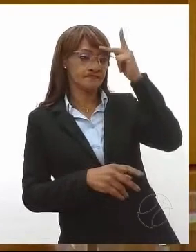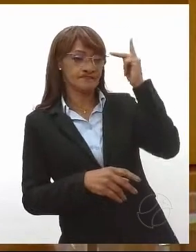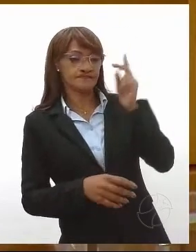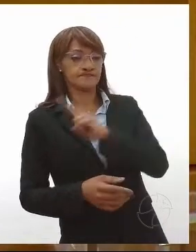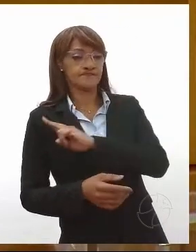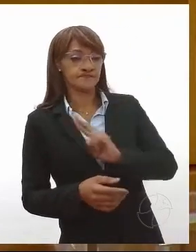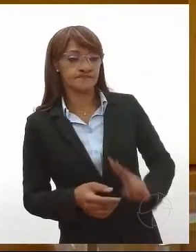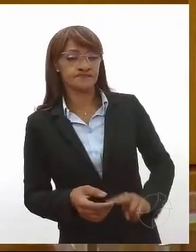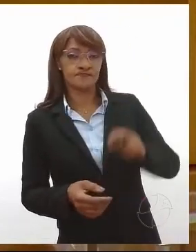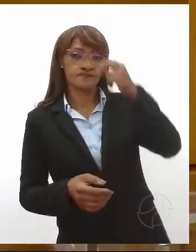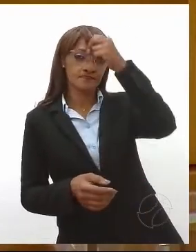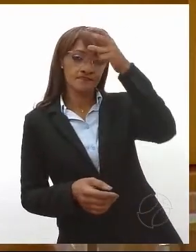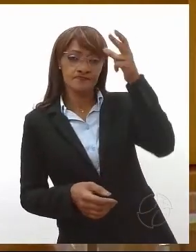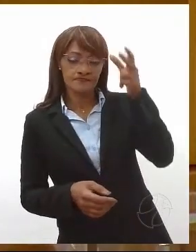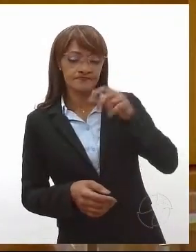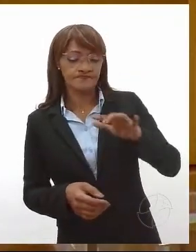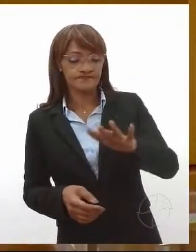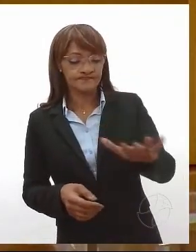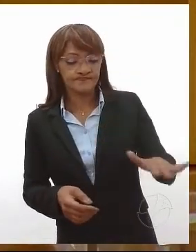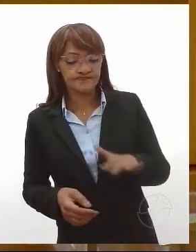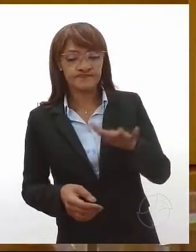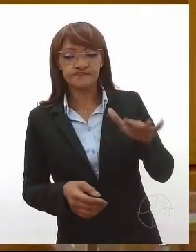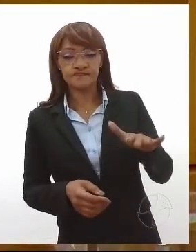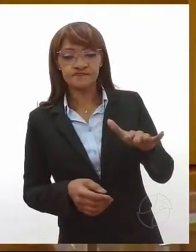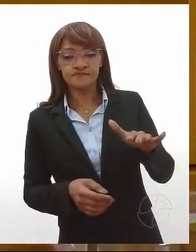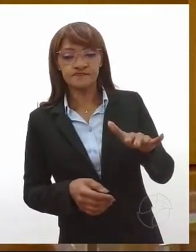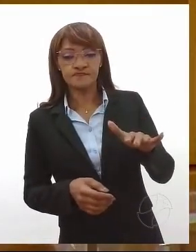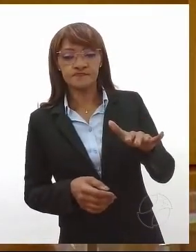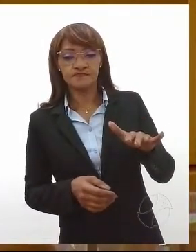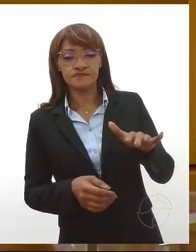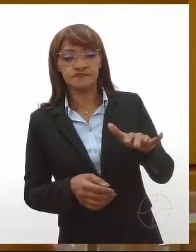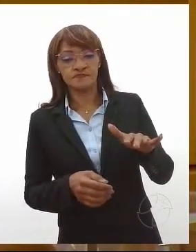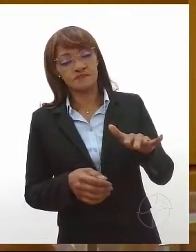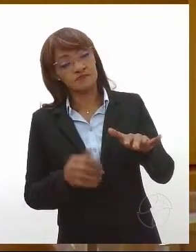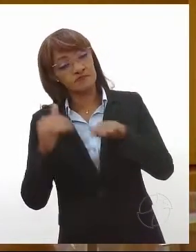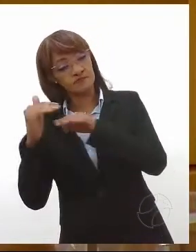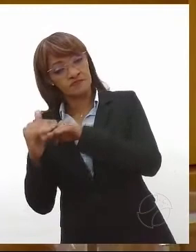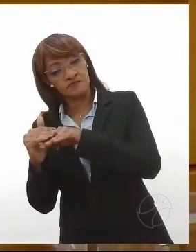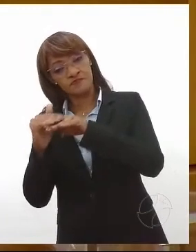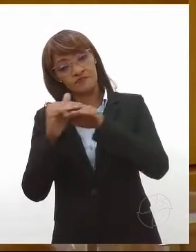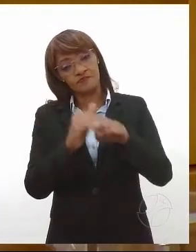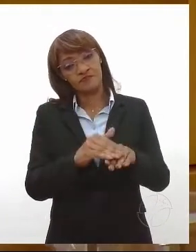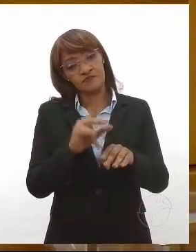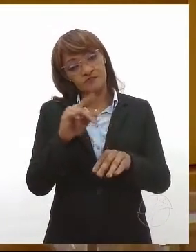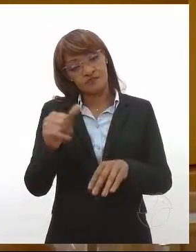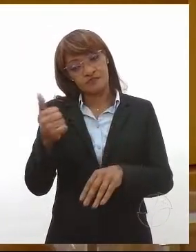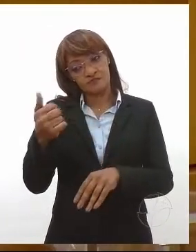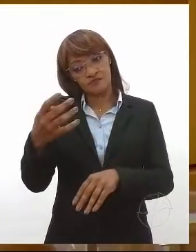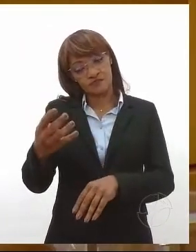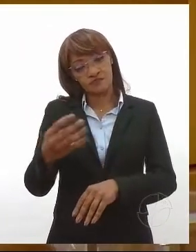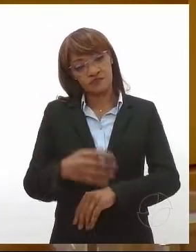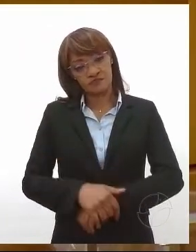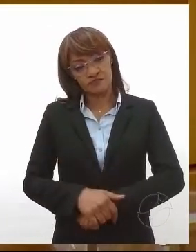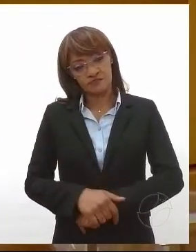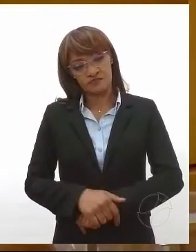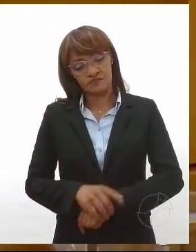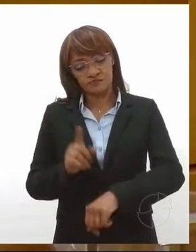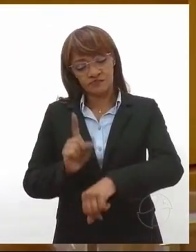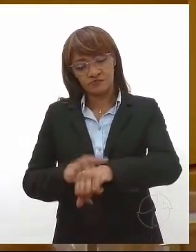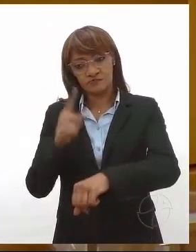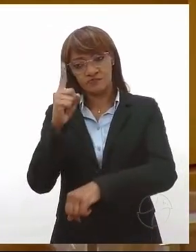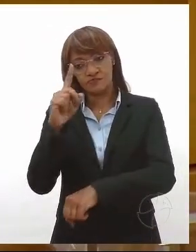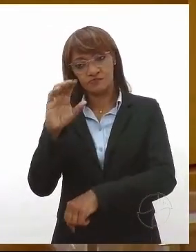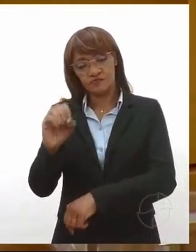para nós irmos, linda, até a 10, e vai ser agora dia 14. Está marcado para 10 horas. O deputado e a deputada que quiser